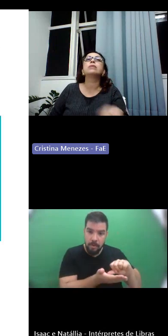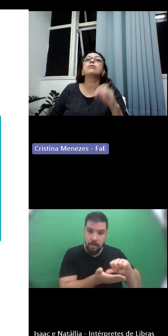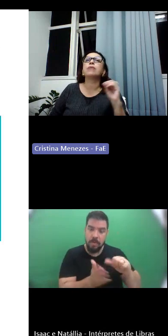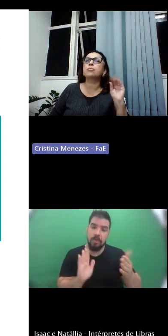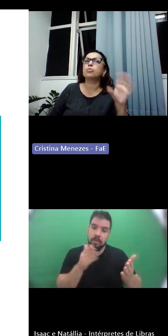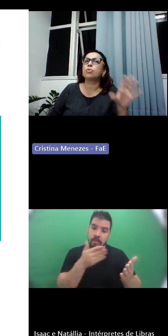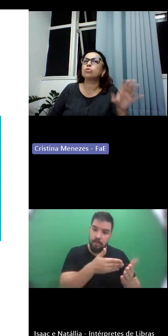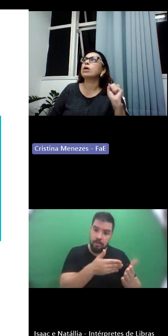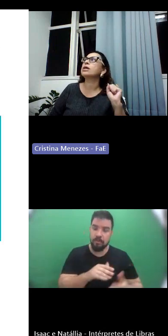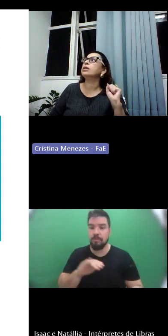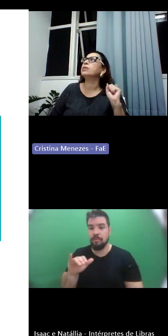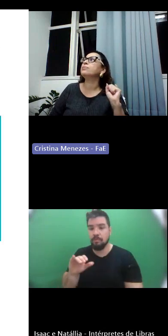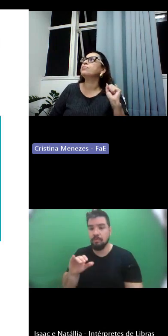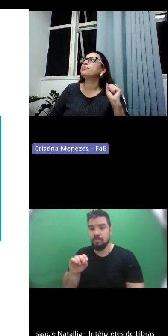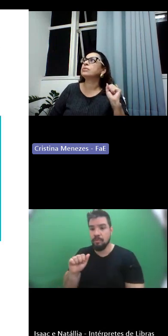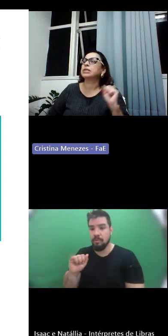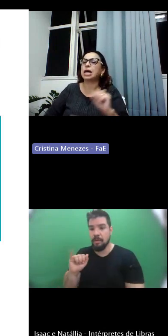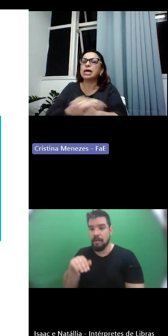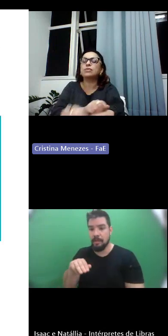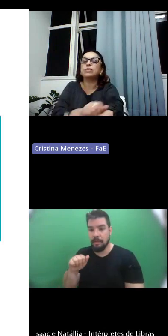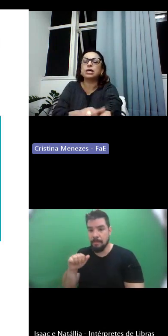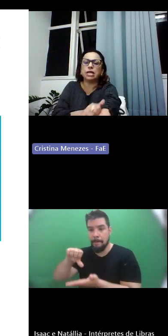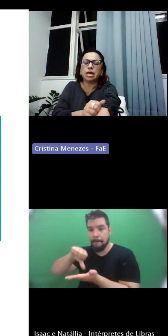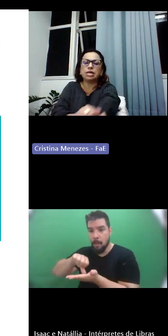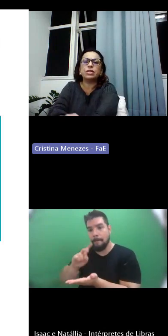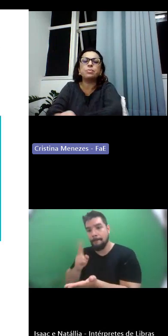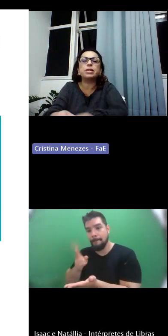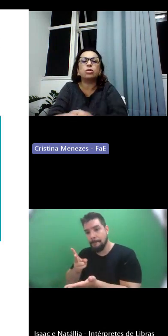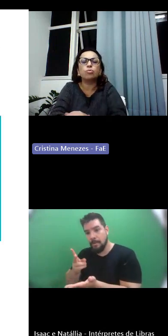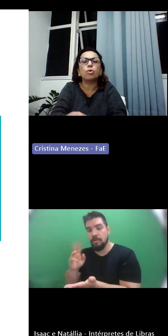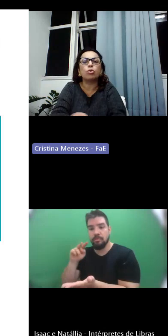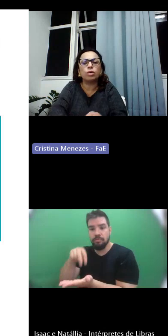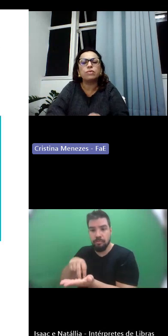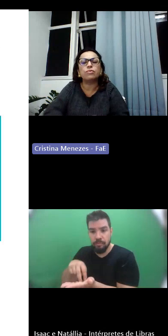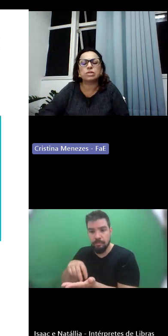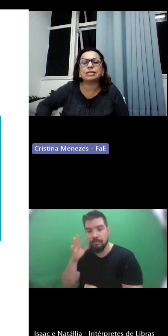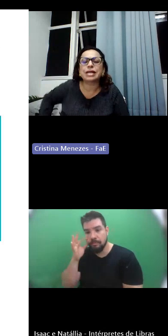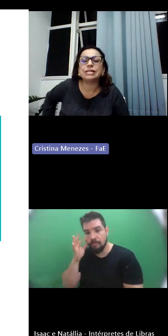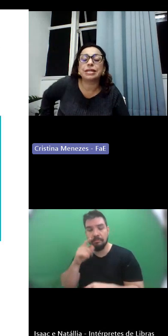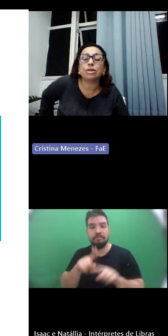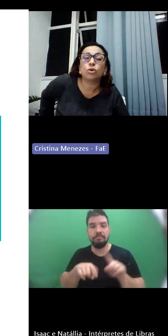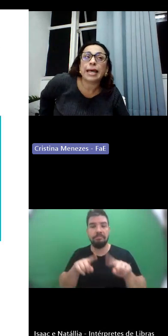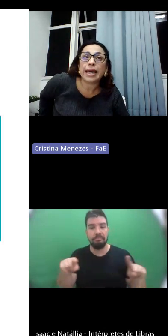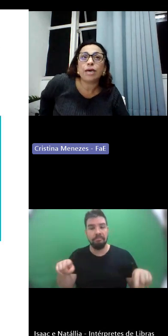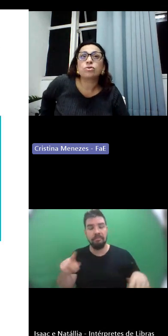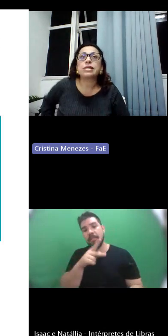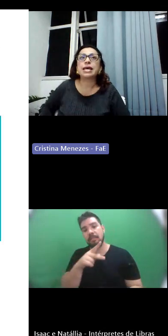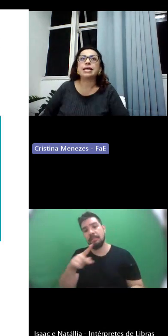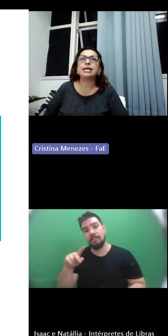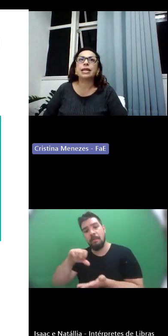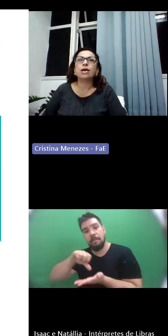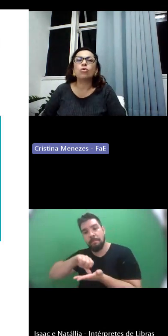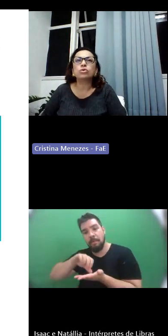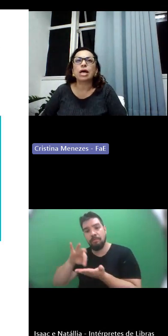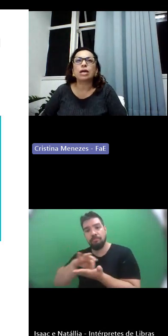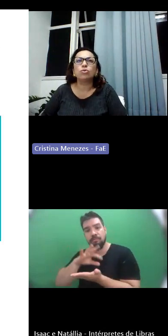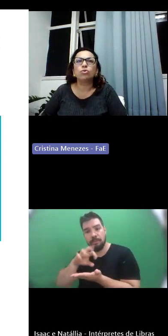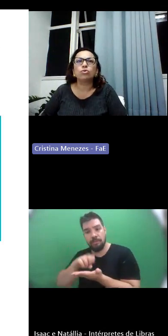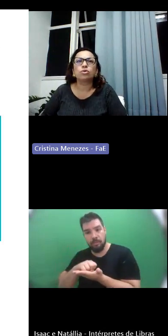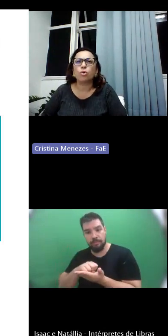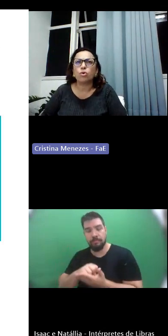de Joaíma vai para o polo Joaíma. Aí vai depender do polo em que você está inscrito. Eu sei que tem